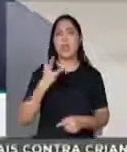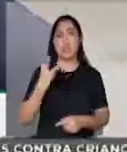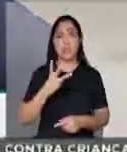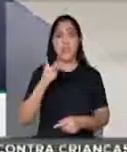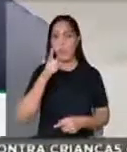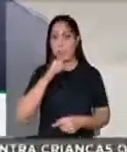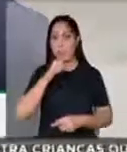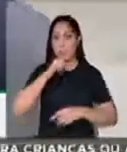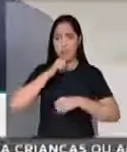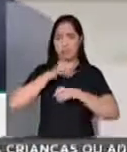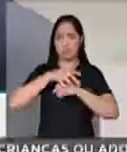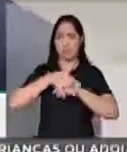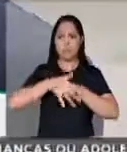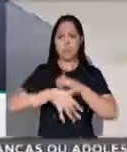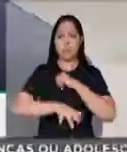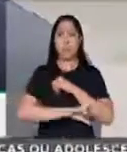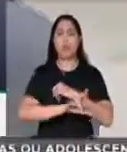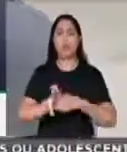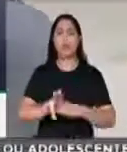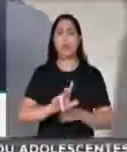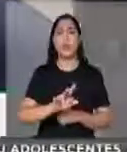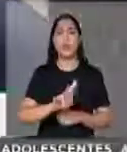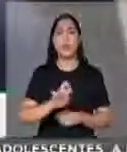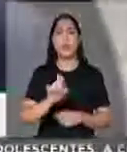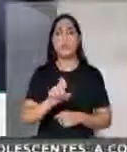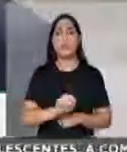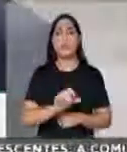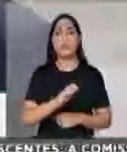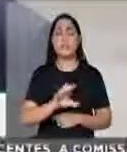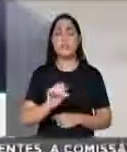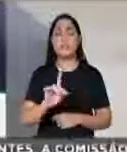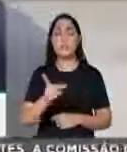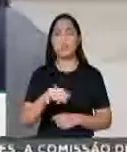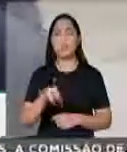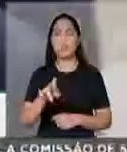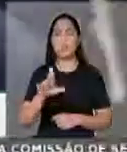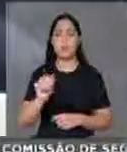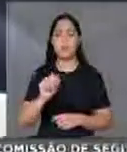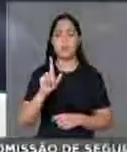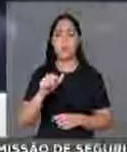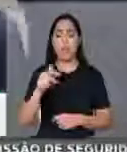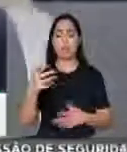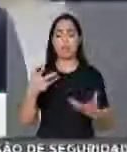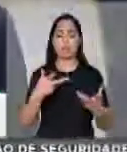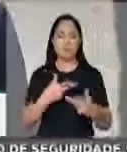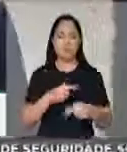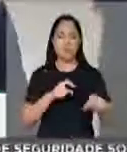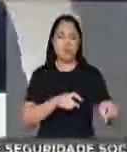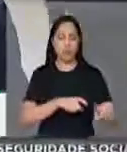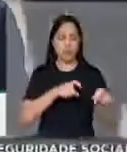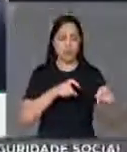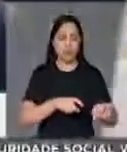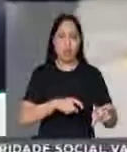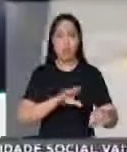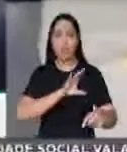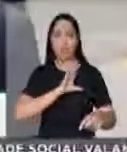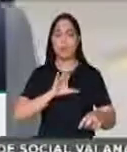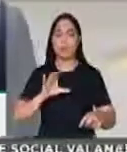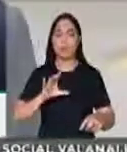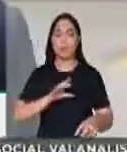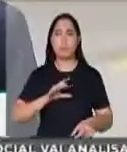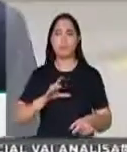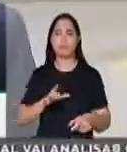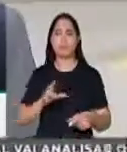segunda-feira, numa audiência coletiva da Assembleia Legislativa e da Câmara dos Deputados da Comissão da Agricultura por causa